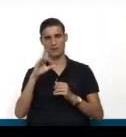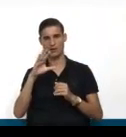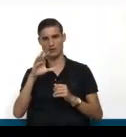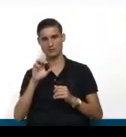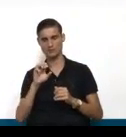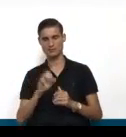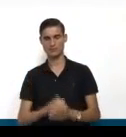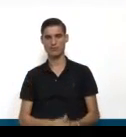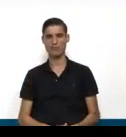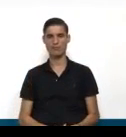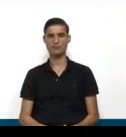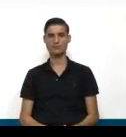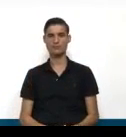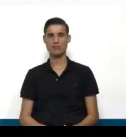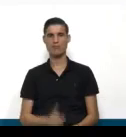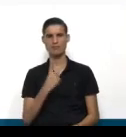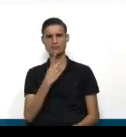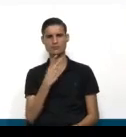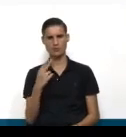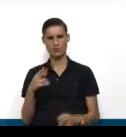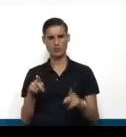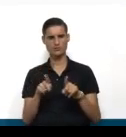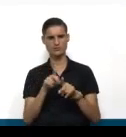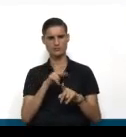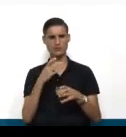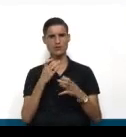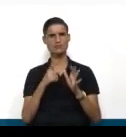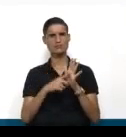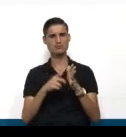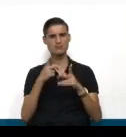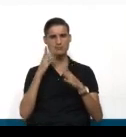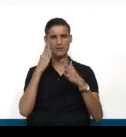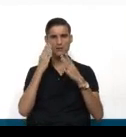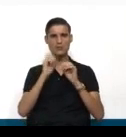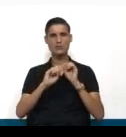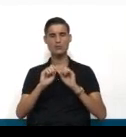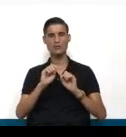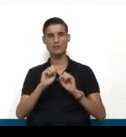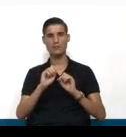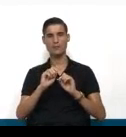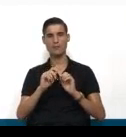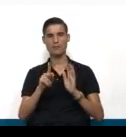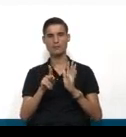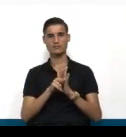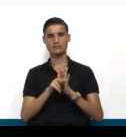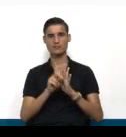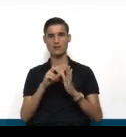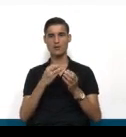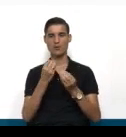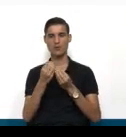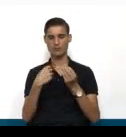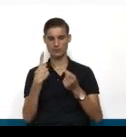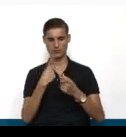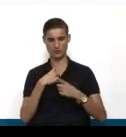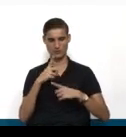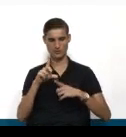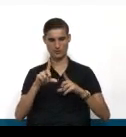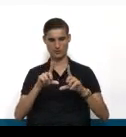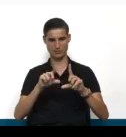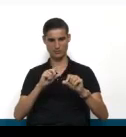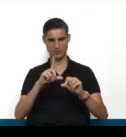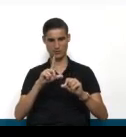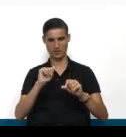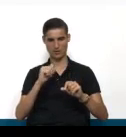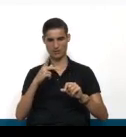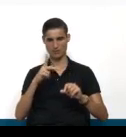quadro. Uma coisa que eu quero fazer com você aqui, para que a gente possa entender, é como que a gente pode definir essa equação